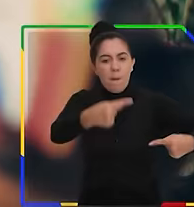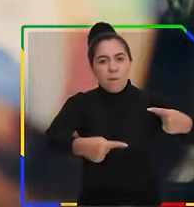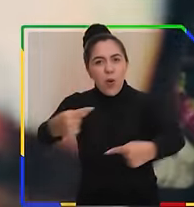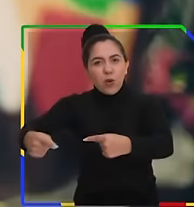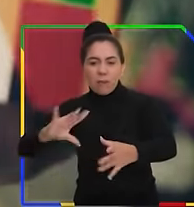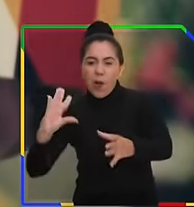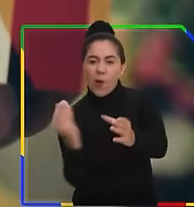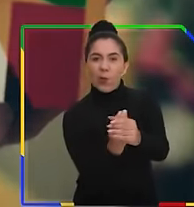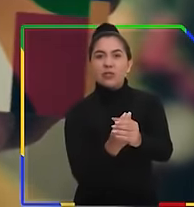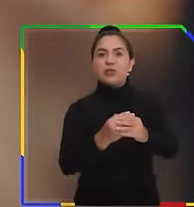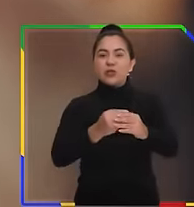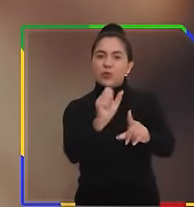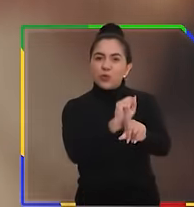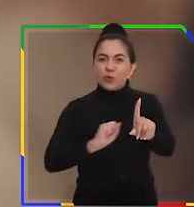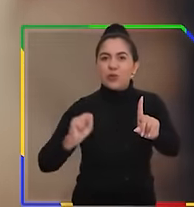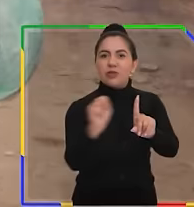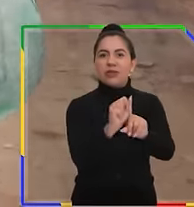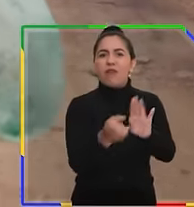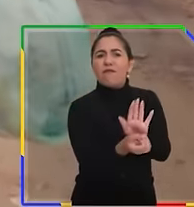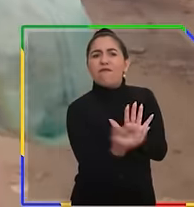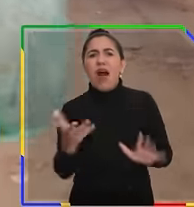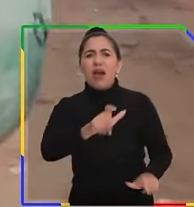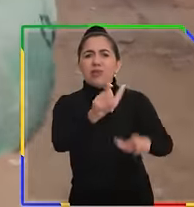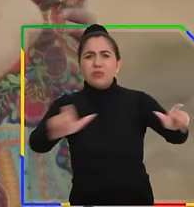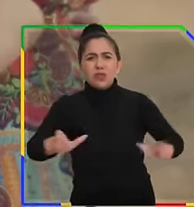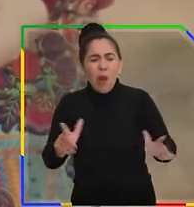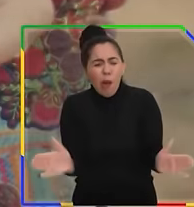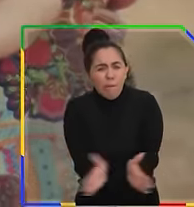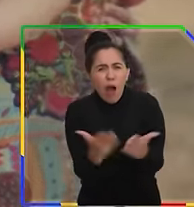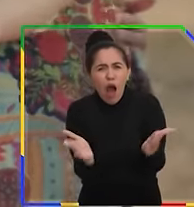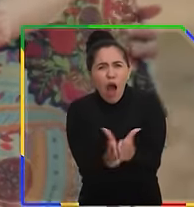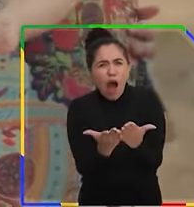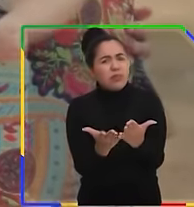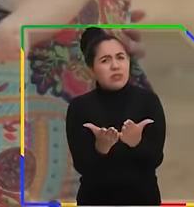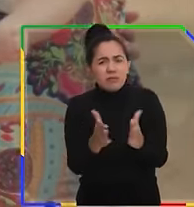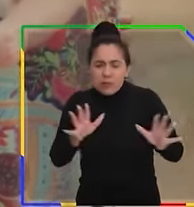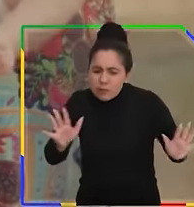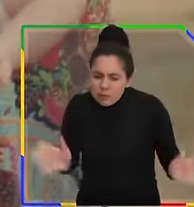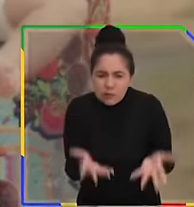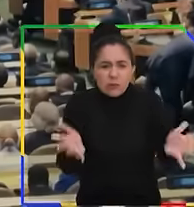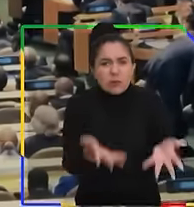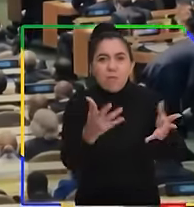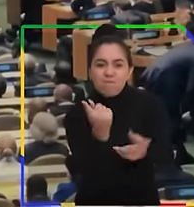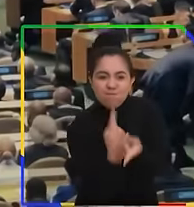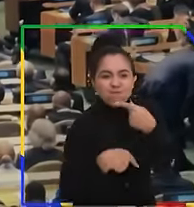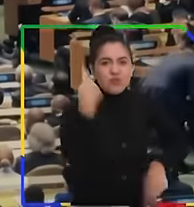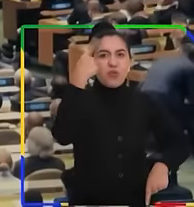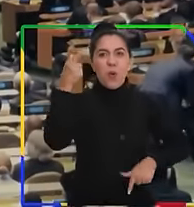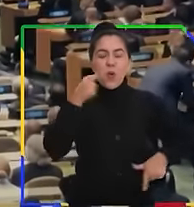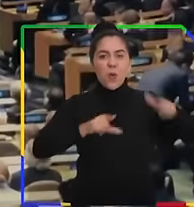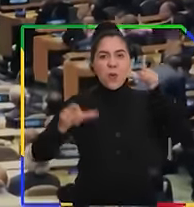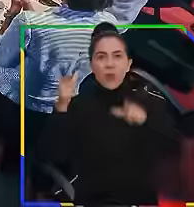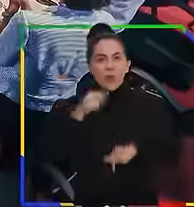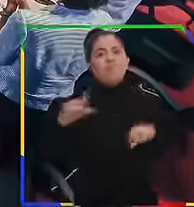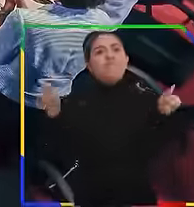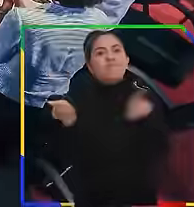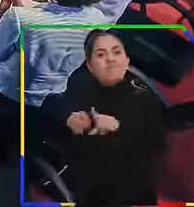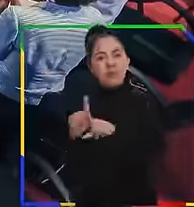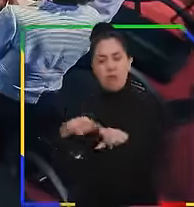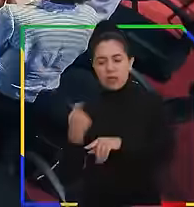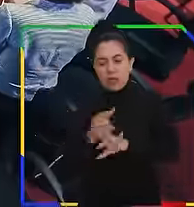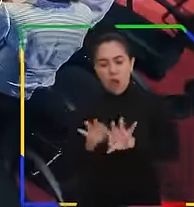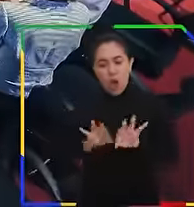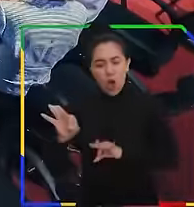volta as políticas de inclusão social que retiraram milhões de pessoas da pobreza. Permitiu que tivéssemos, de novo,